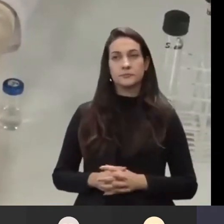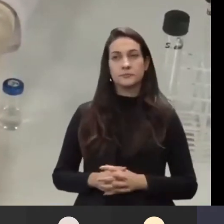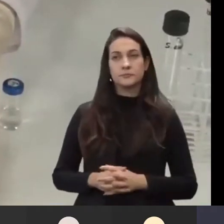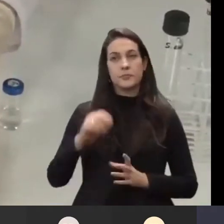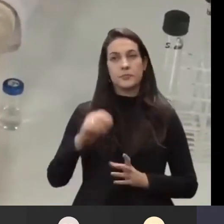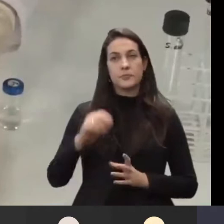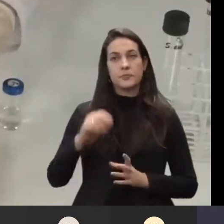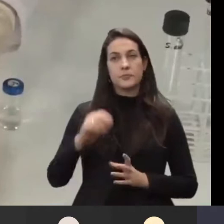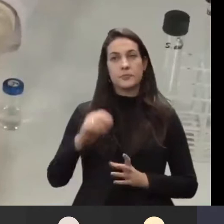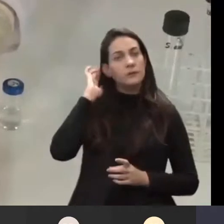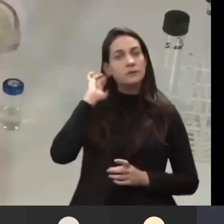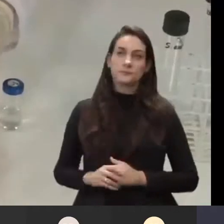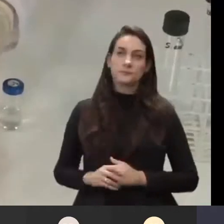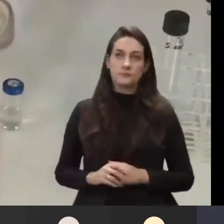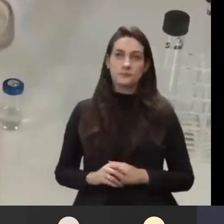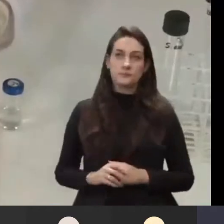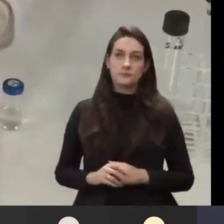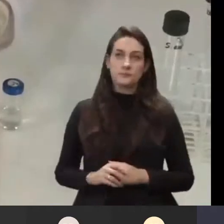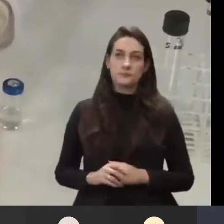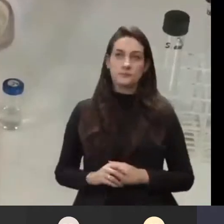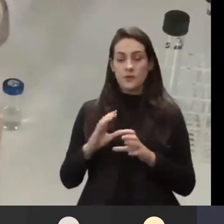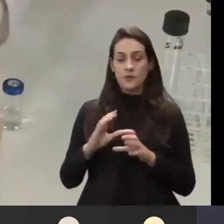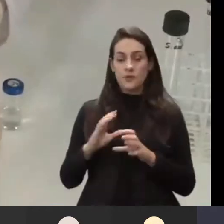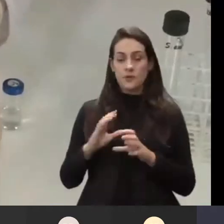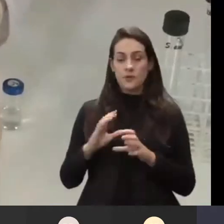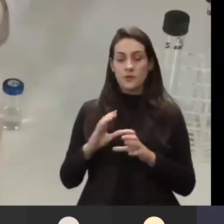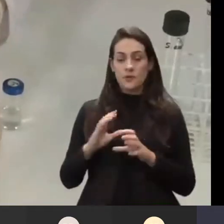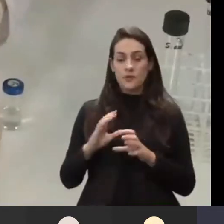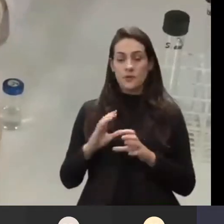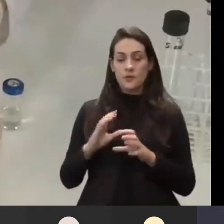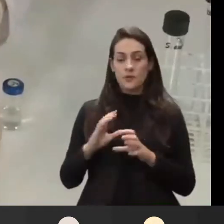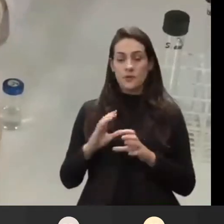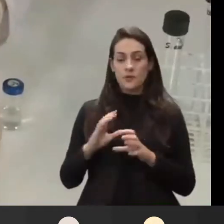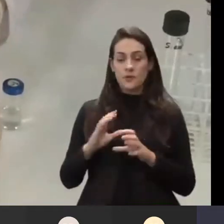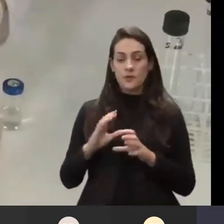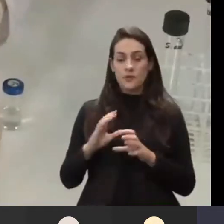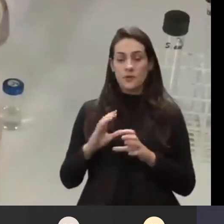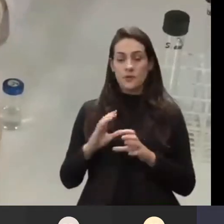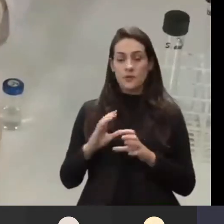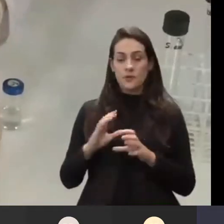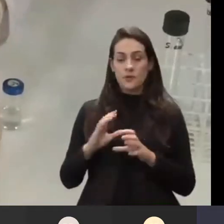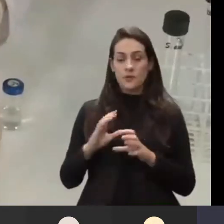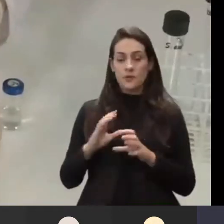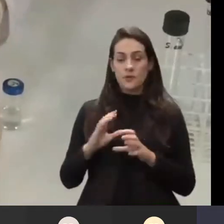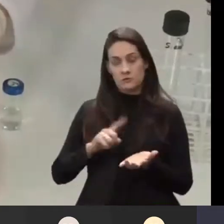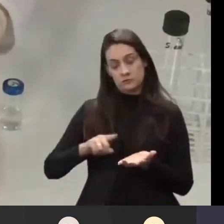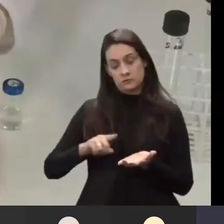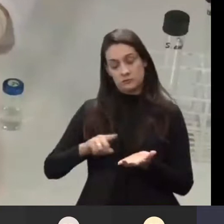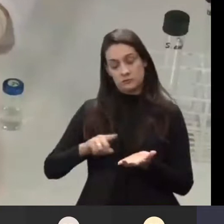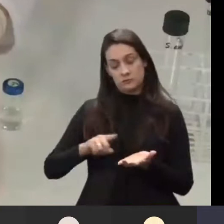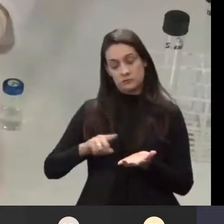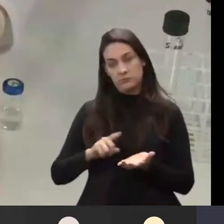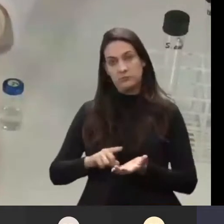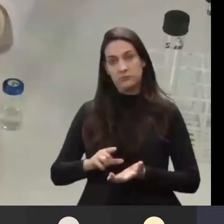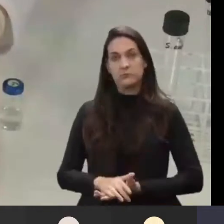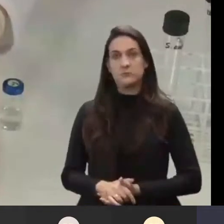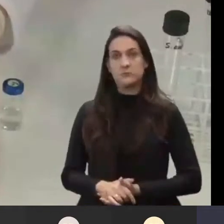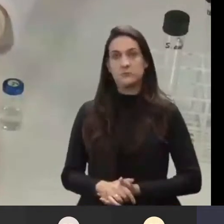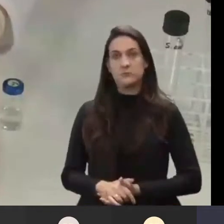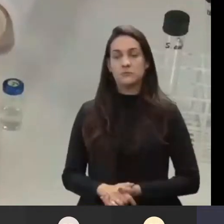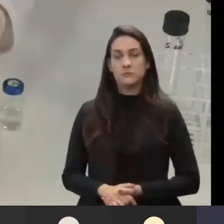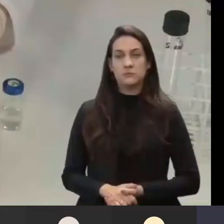E aí, quando você termina, você vira a placa e faz em outra direção. Então, é ideal que você faça em 4 ou